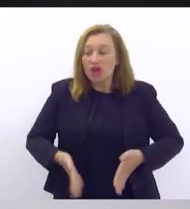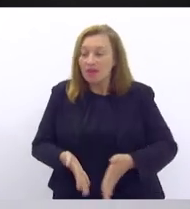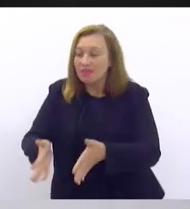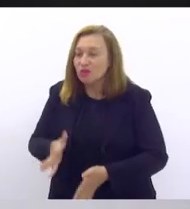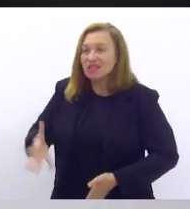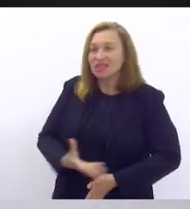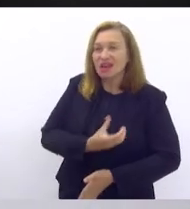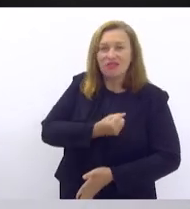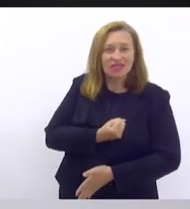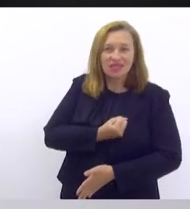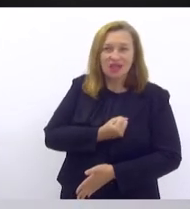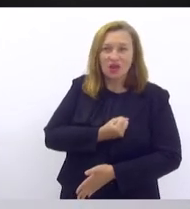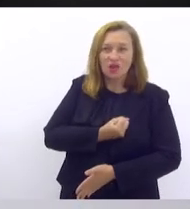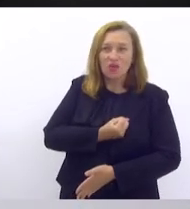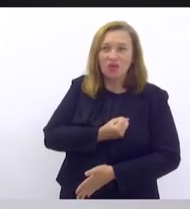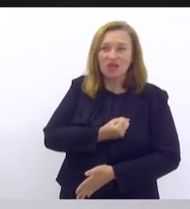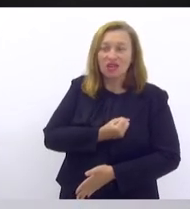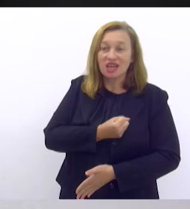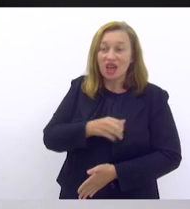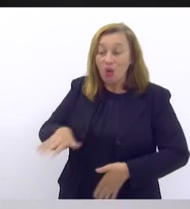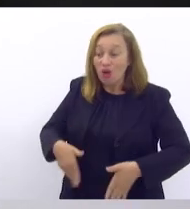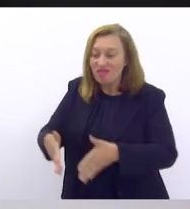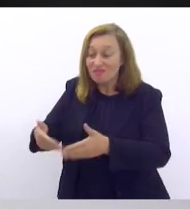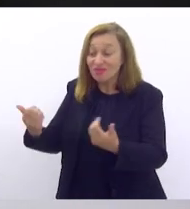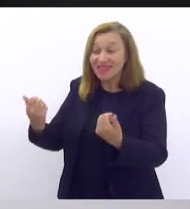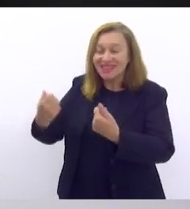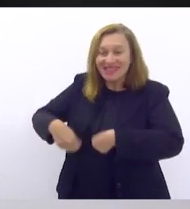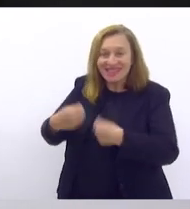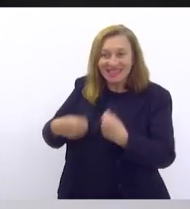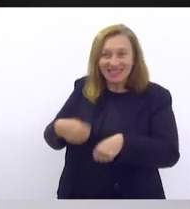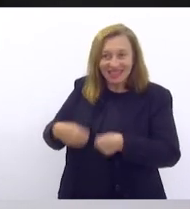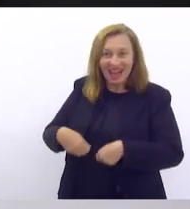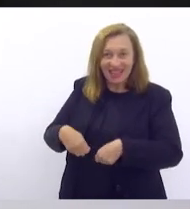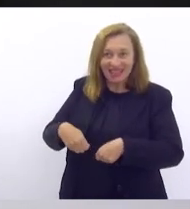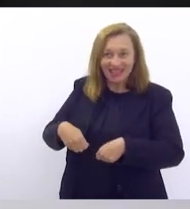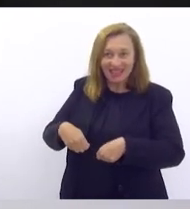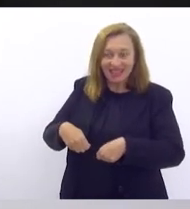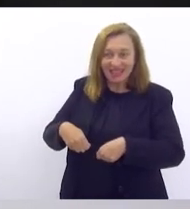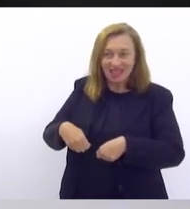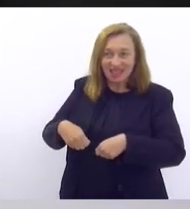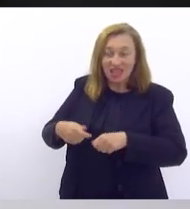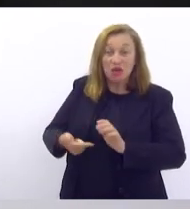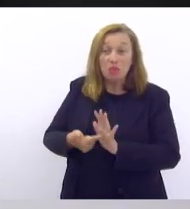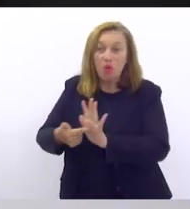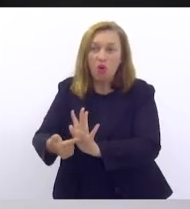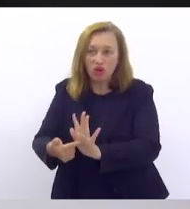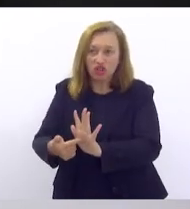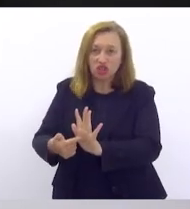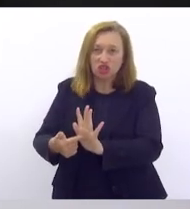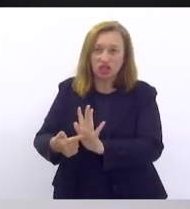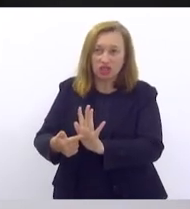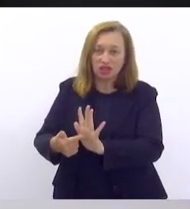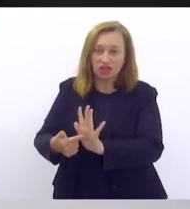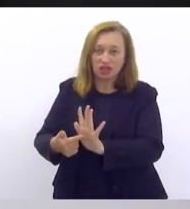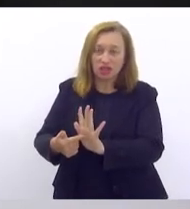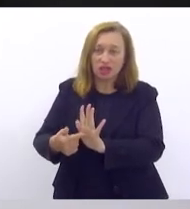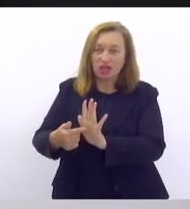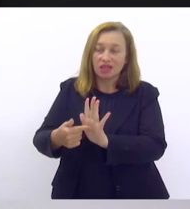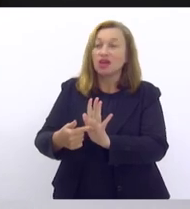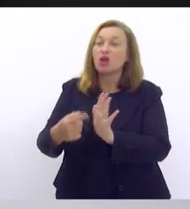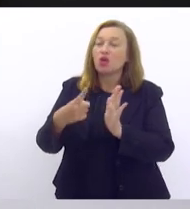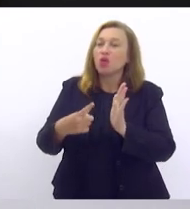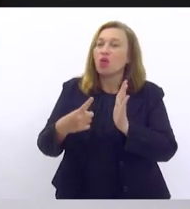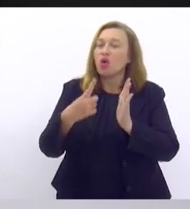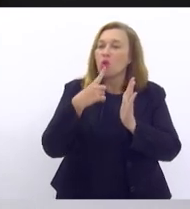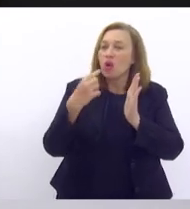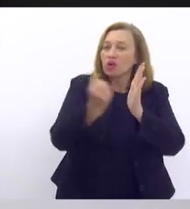ele perpassa por um caminho necessário que envolve a cruz, não a tira do meio de nós. Vivenciar